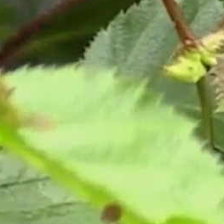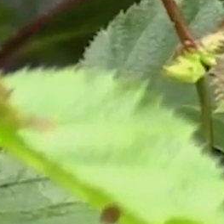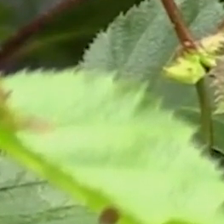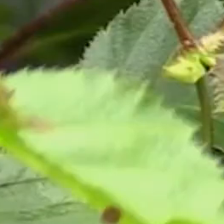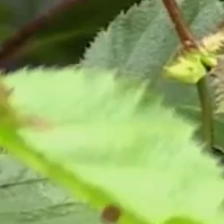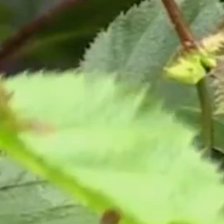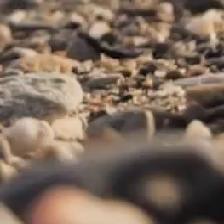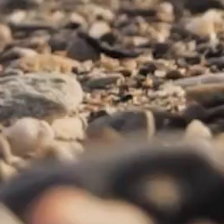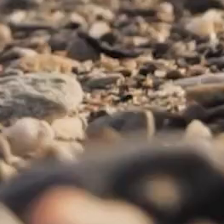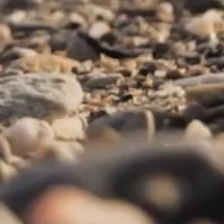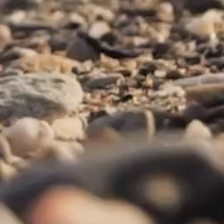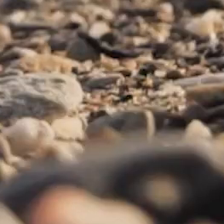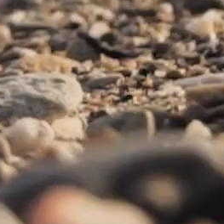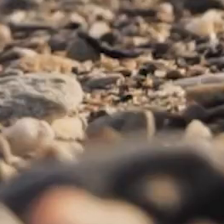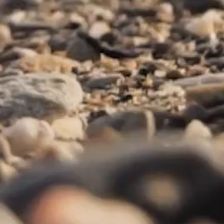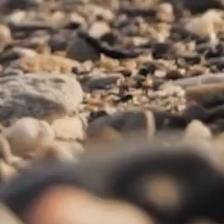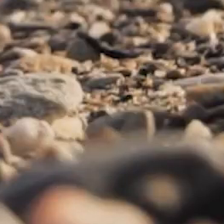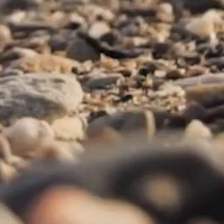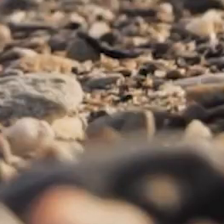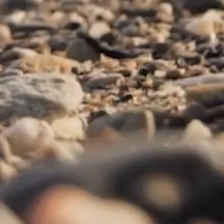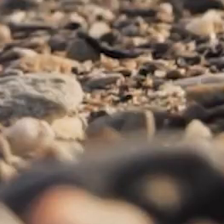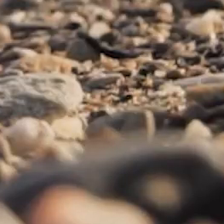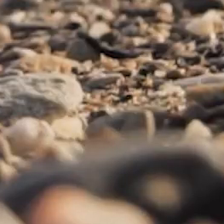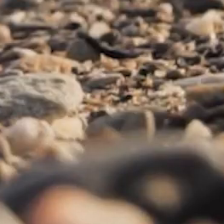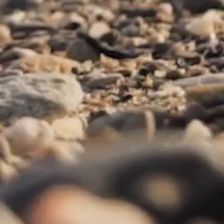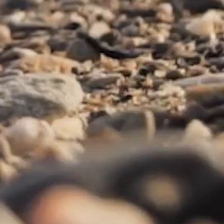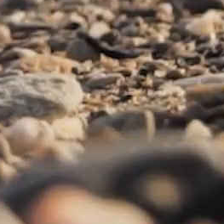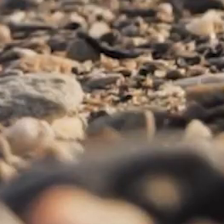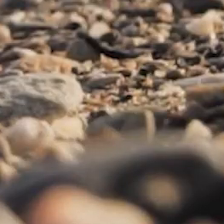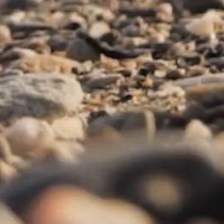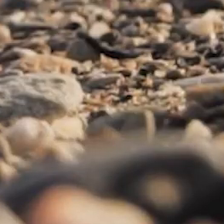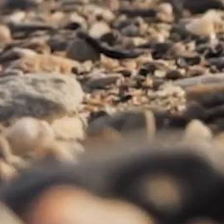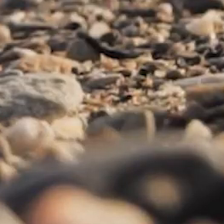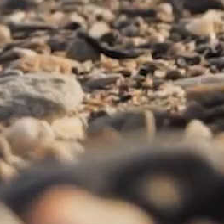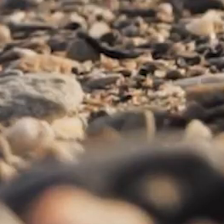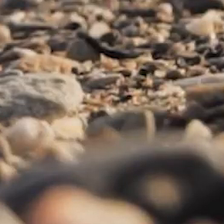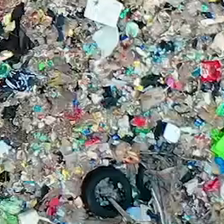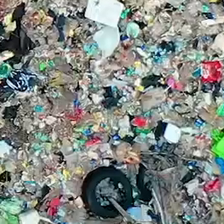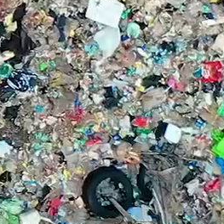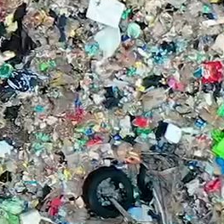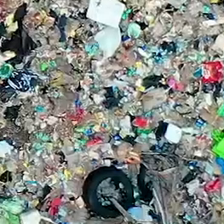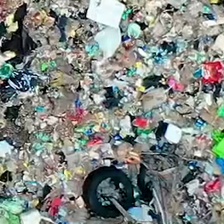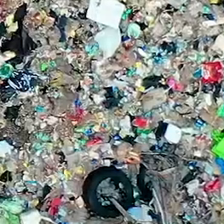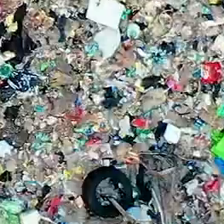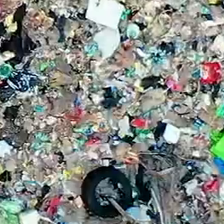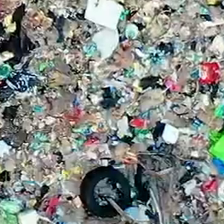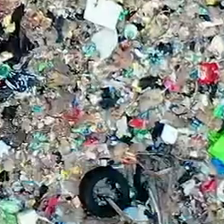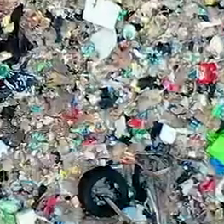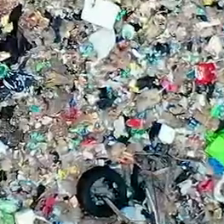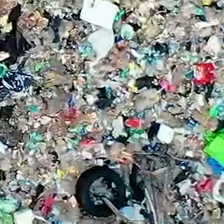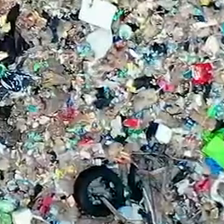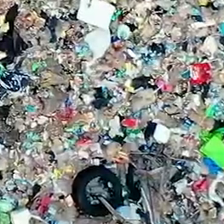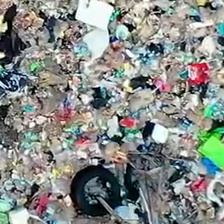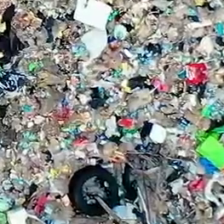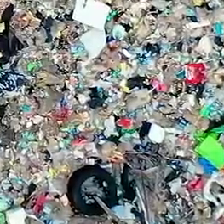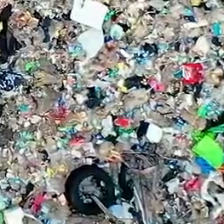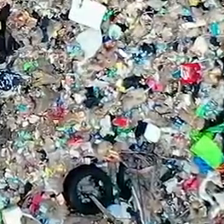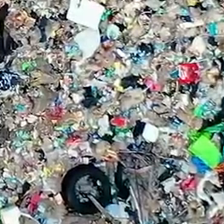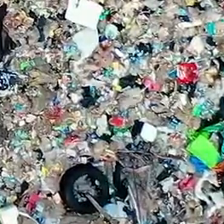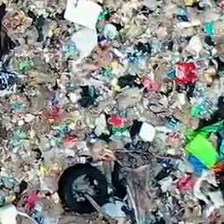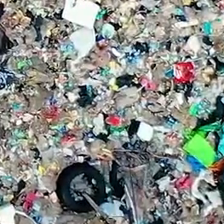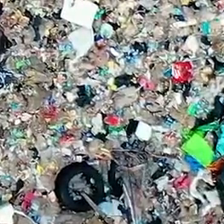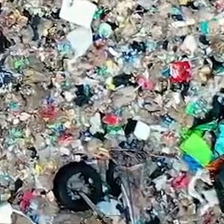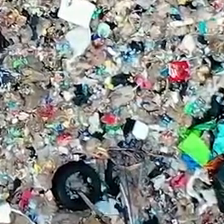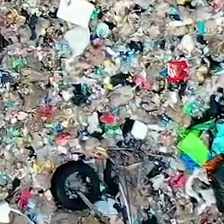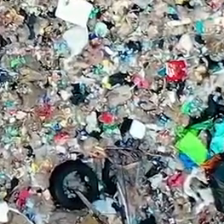ambiente. O plástico. 80% do que é descartado é plástico. O consumo de